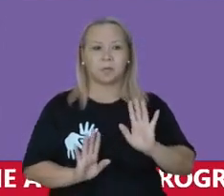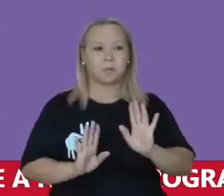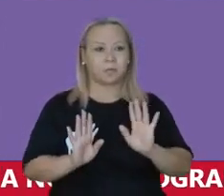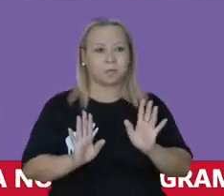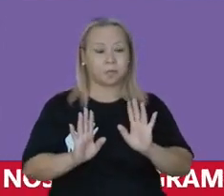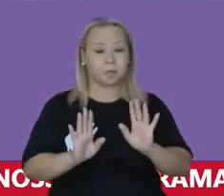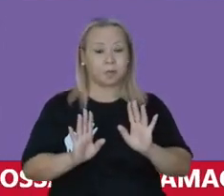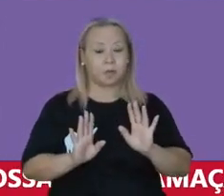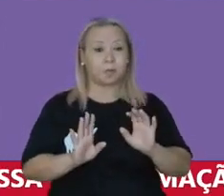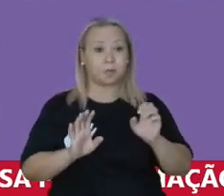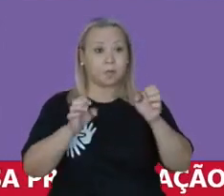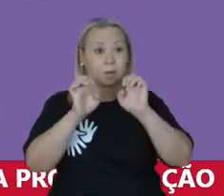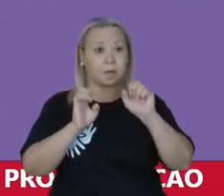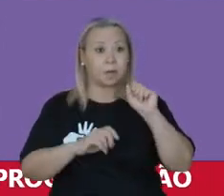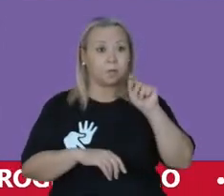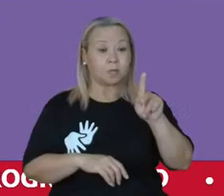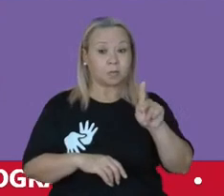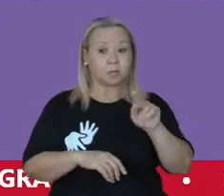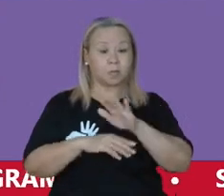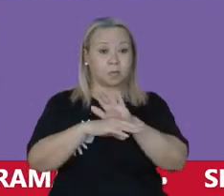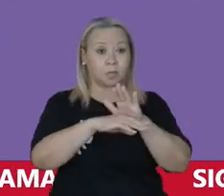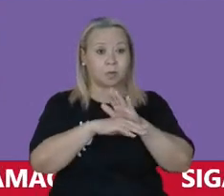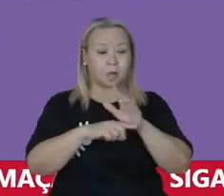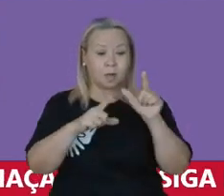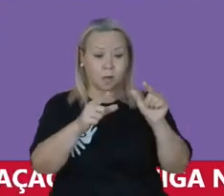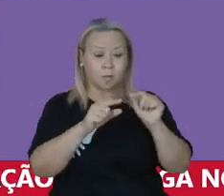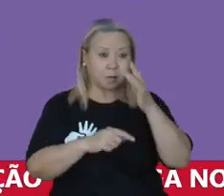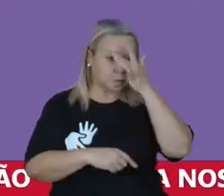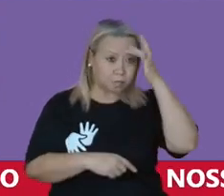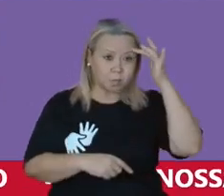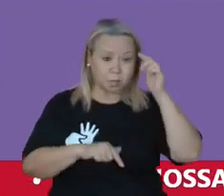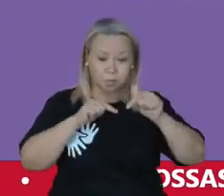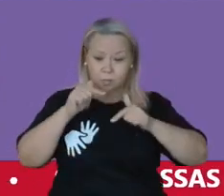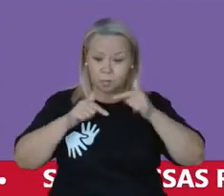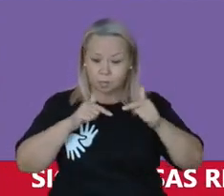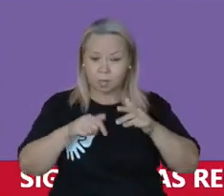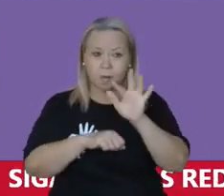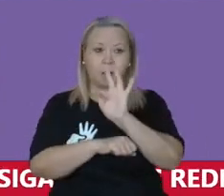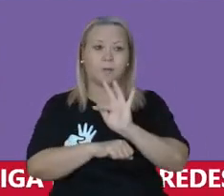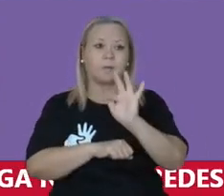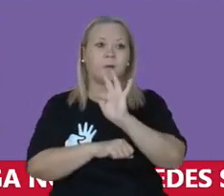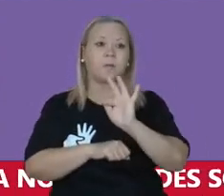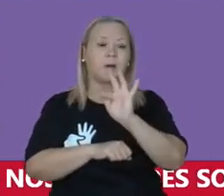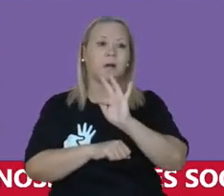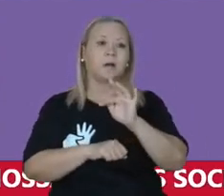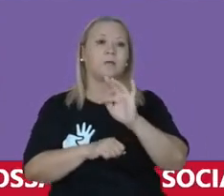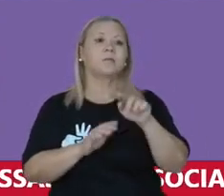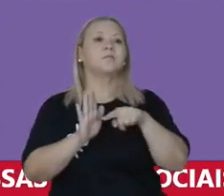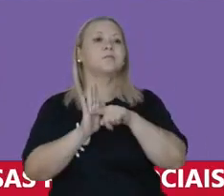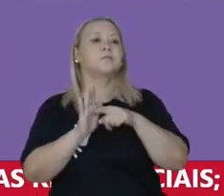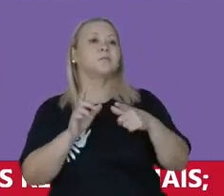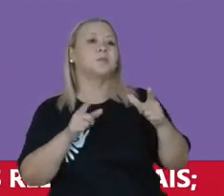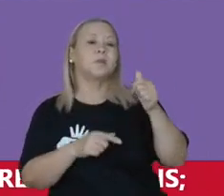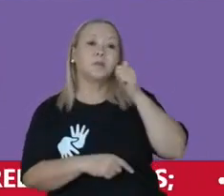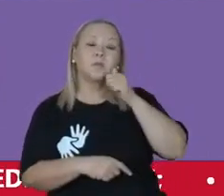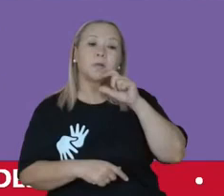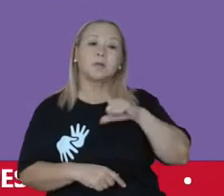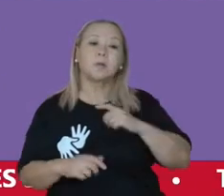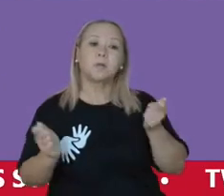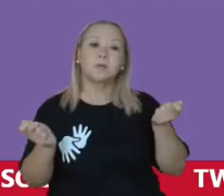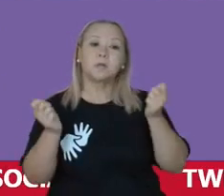sistema solidário, quanto menos pessoas também têm trabalho formal, quanto menos as mulheres têm